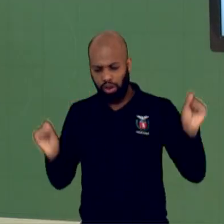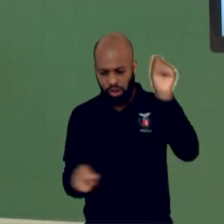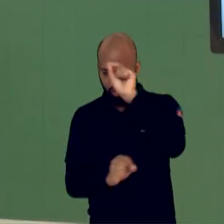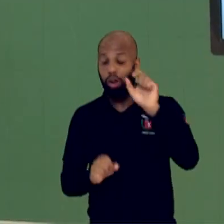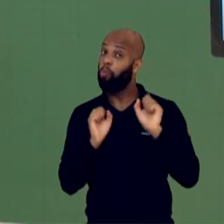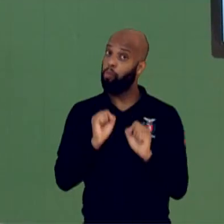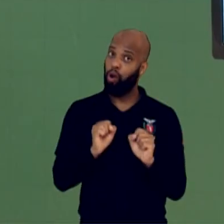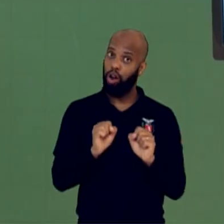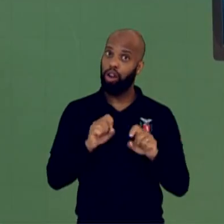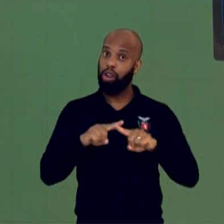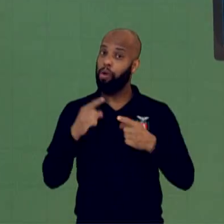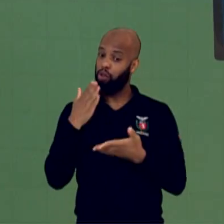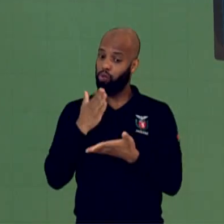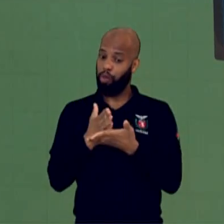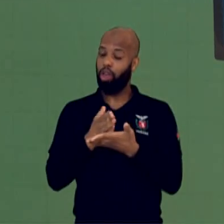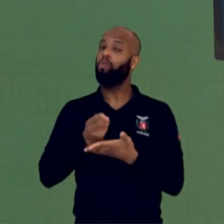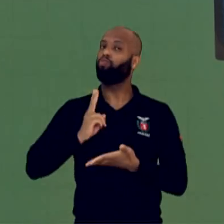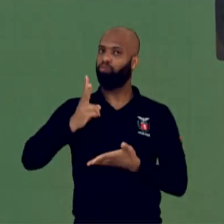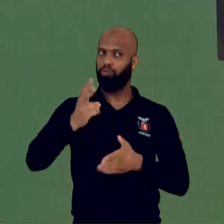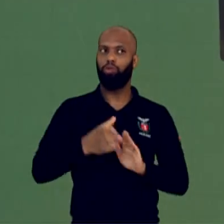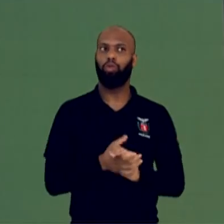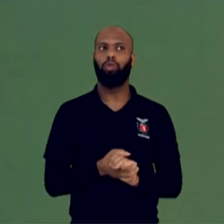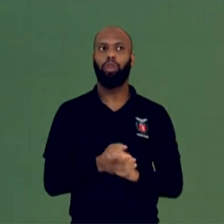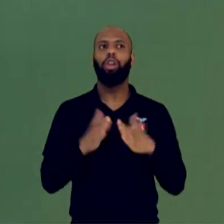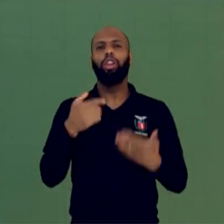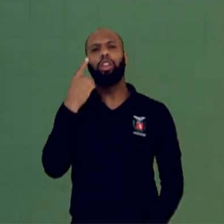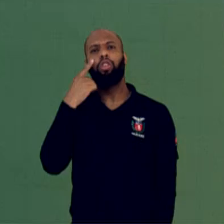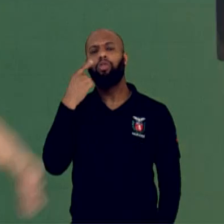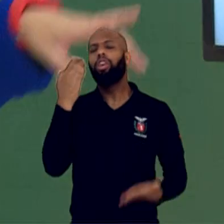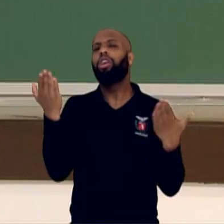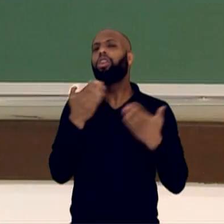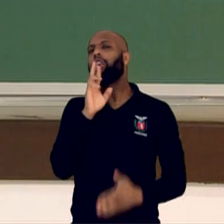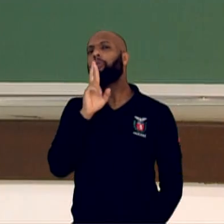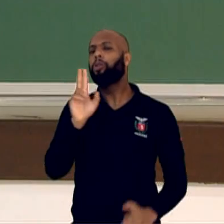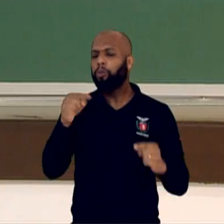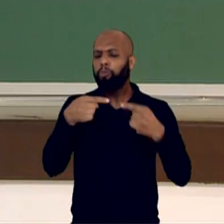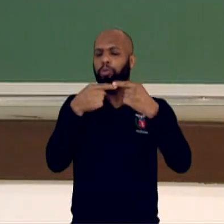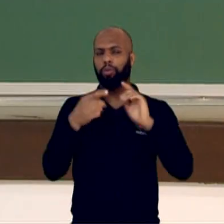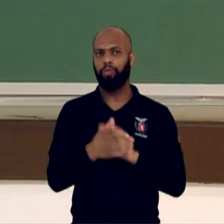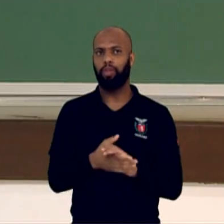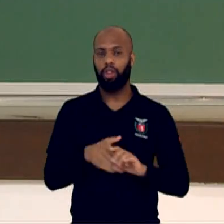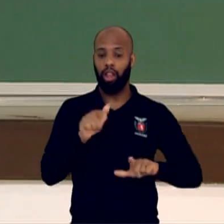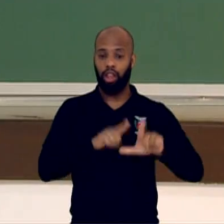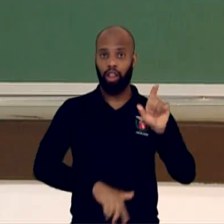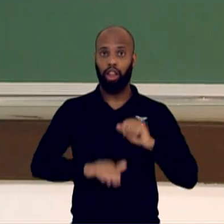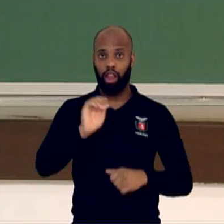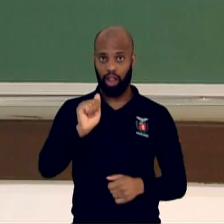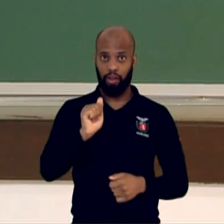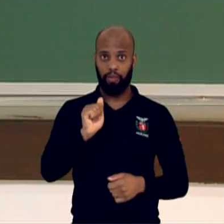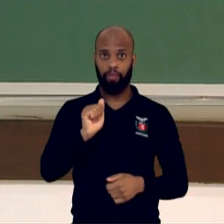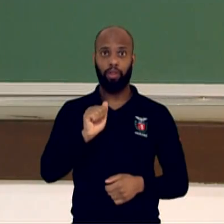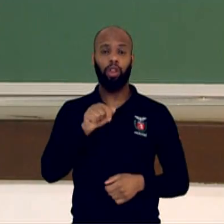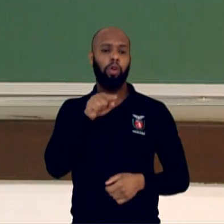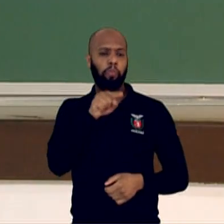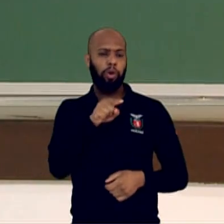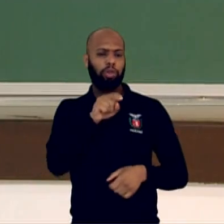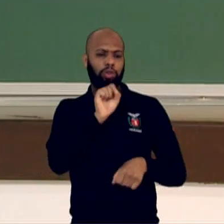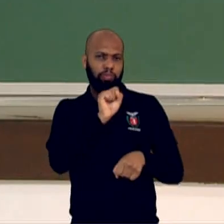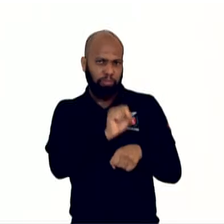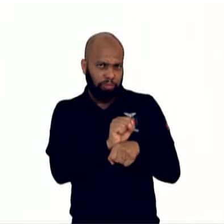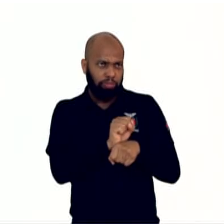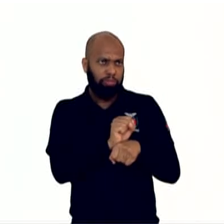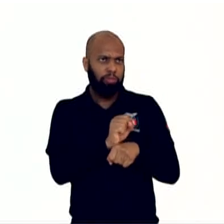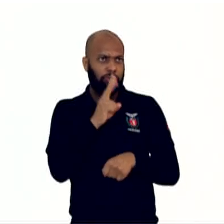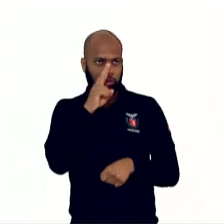Só as extremidades. O meio não, certo? Então, vamos ver ali, então. Letra A, ponto fixo, força